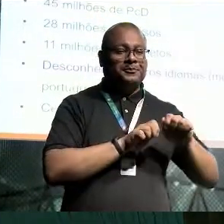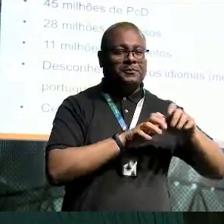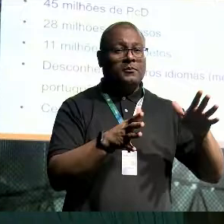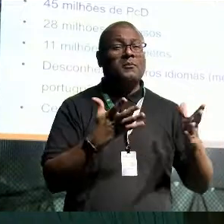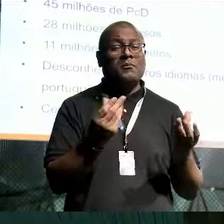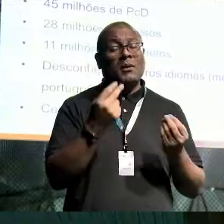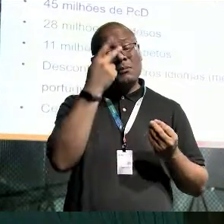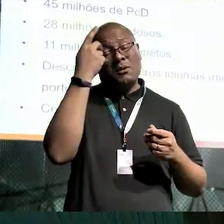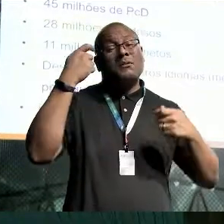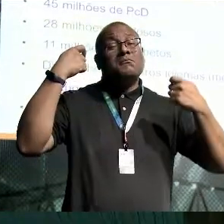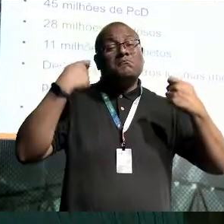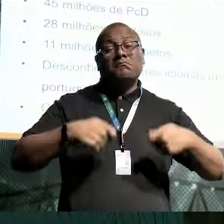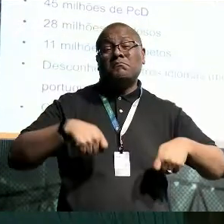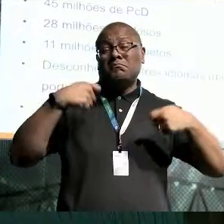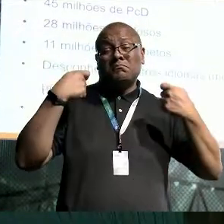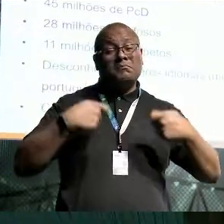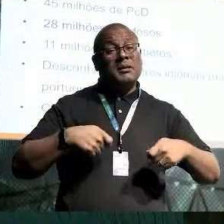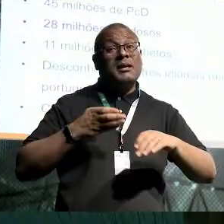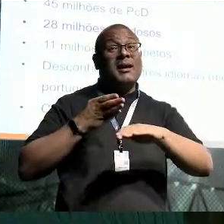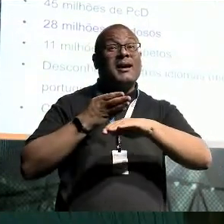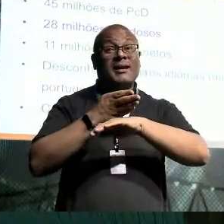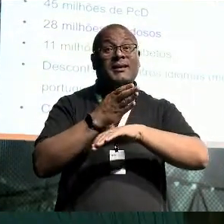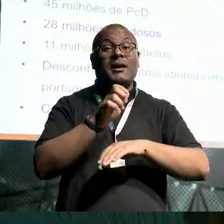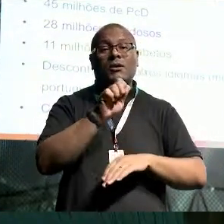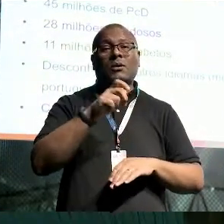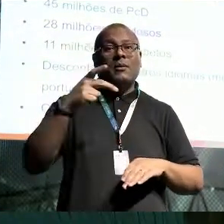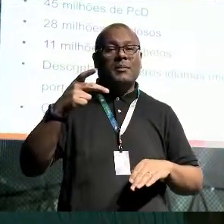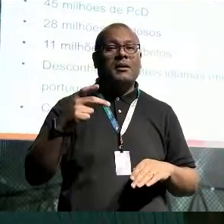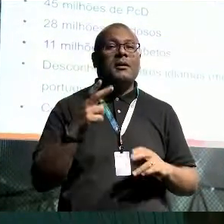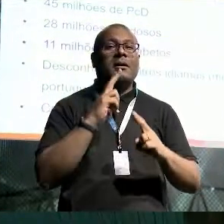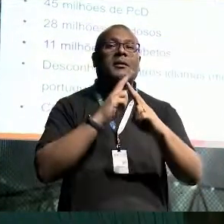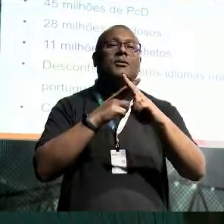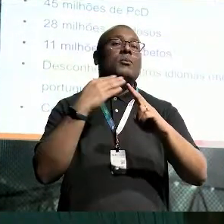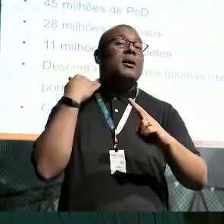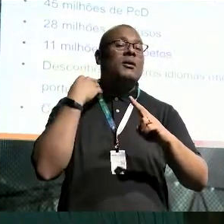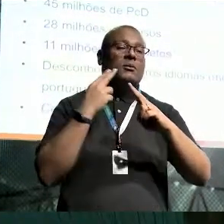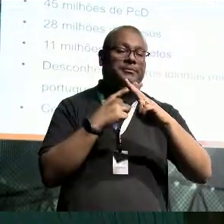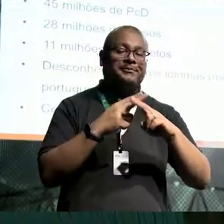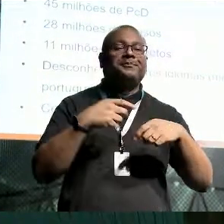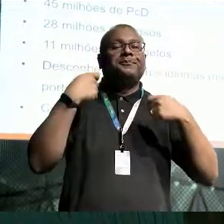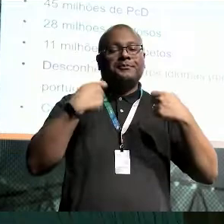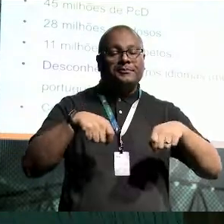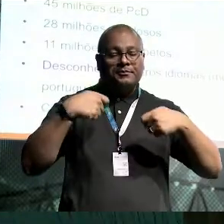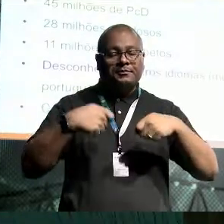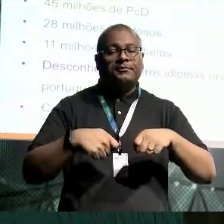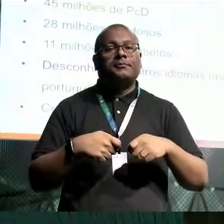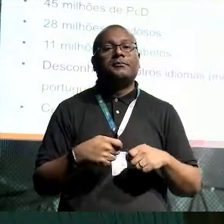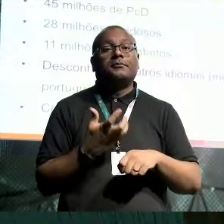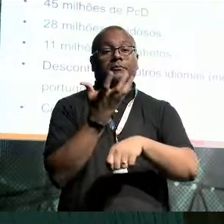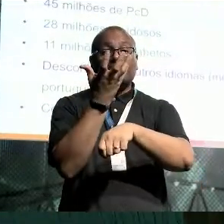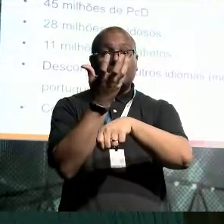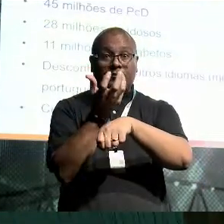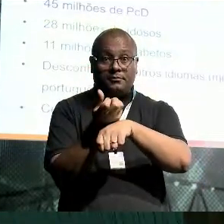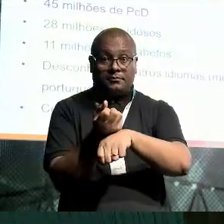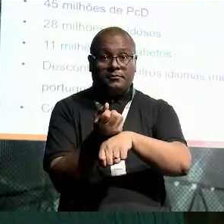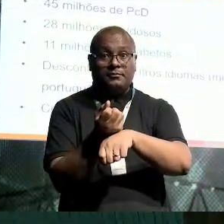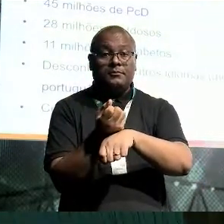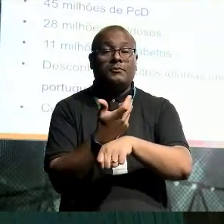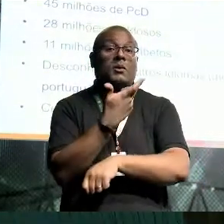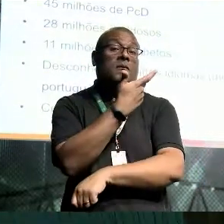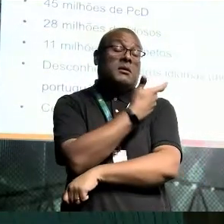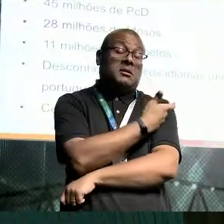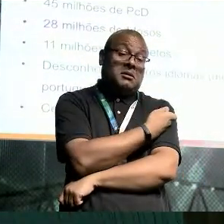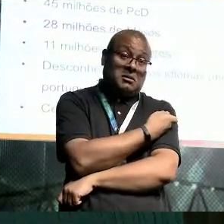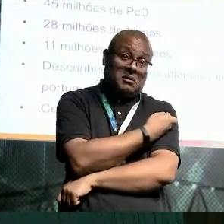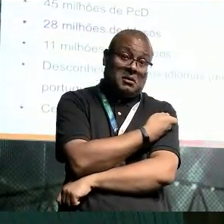muitas pessoas precisaram entrar em aplicativos da Caixa Econômica, precisaram baixar o aplicativo ali da